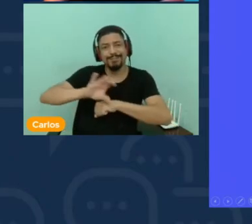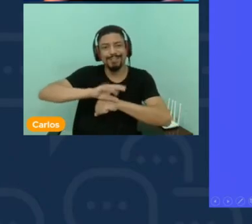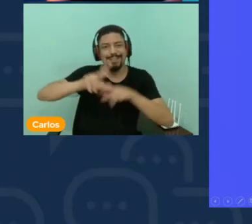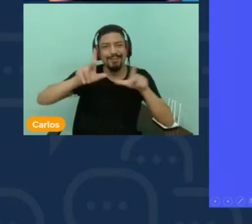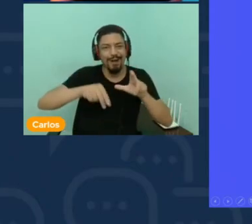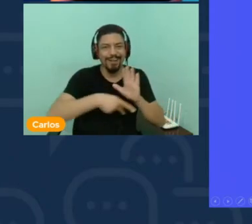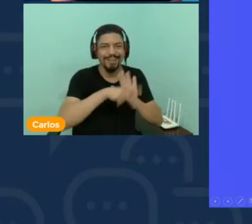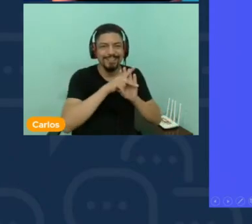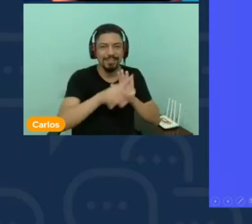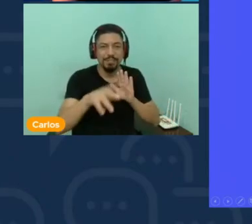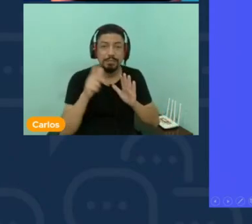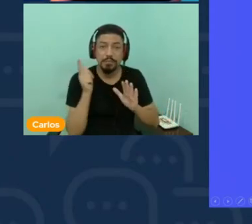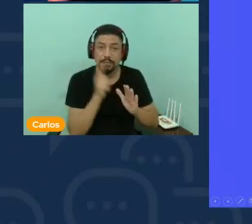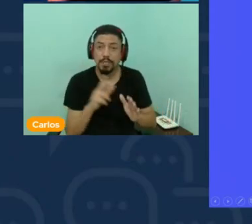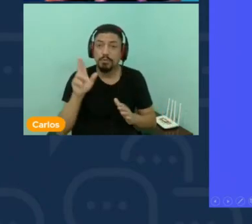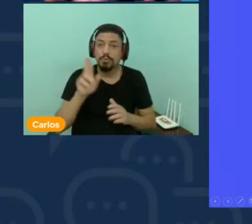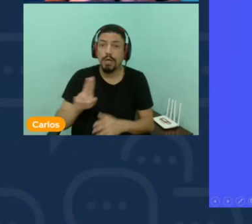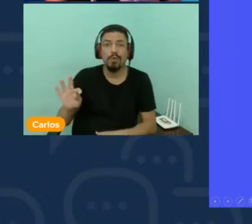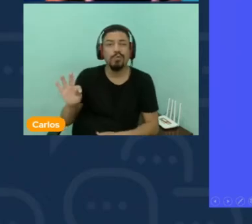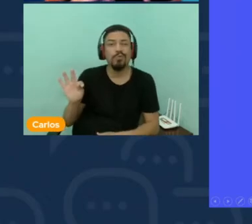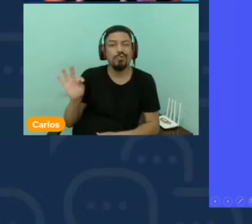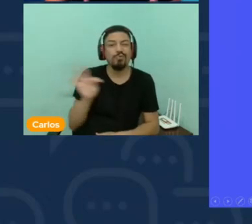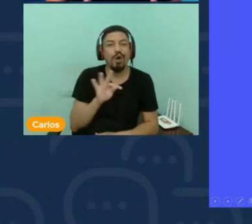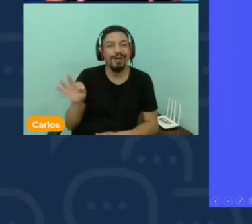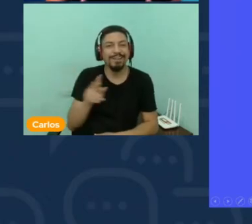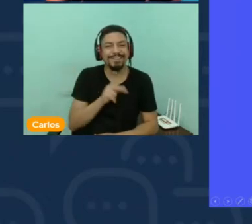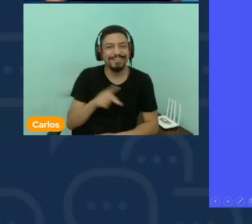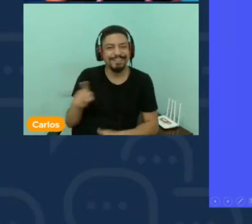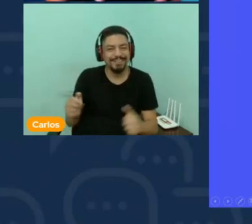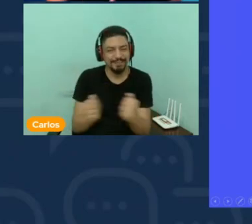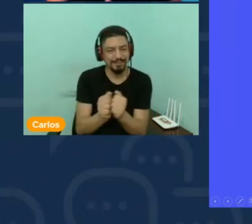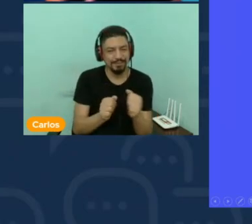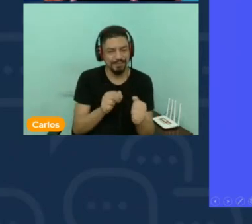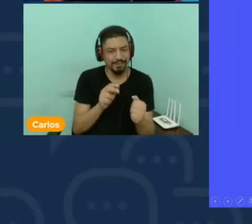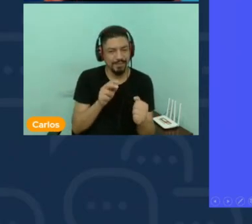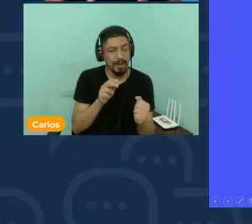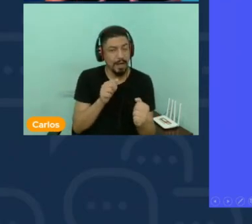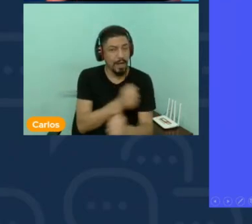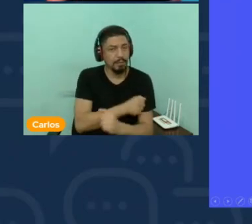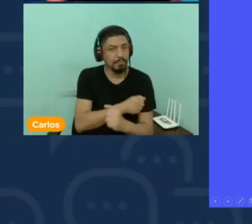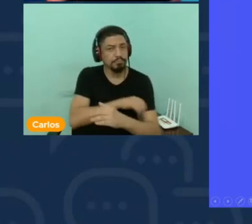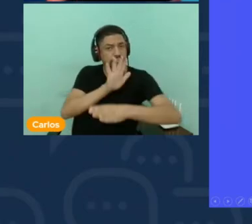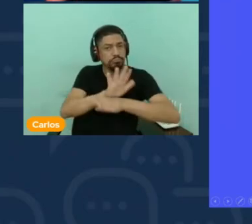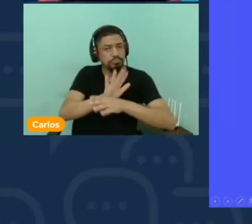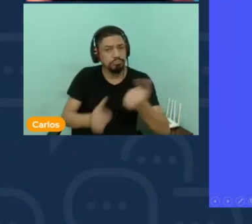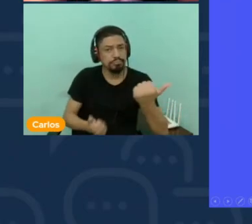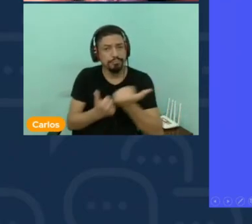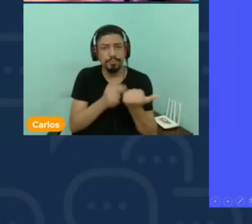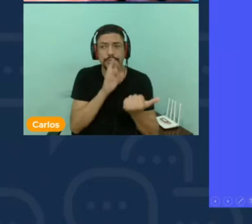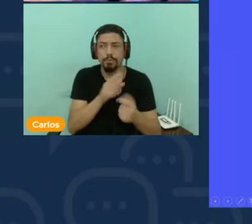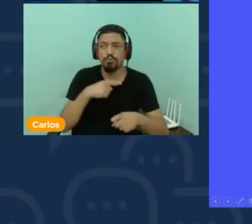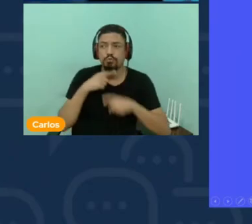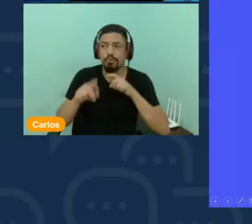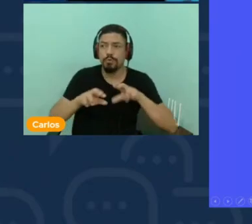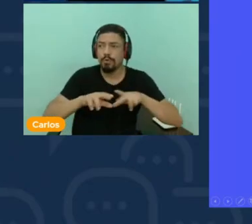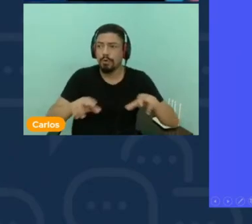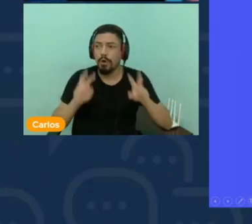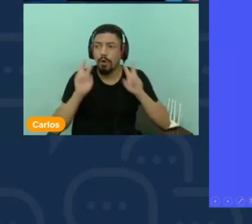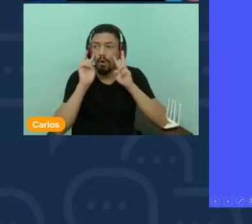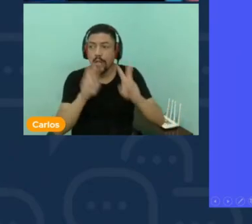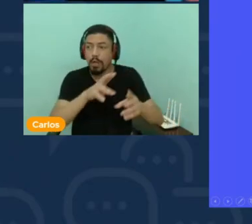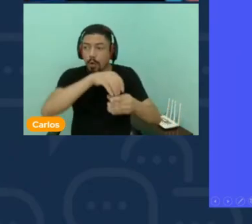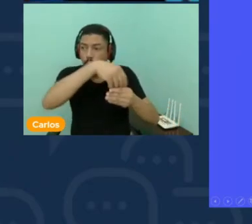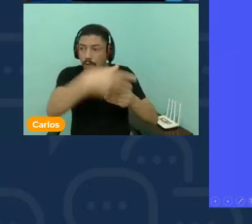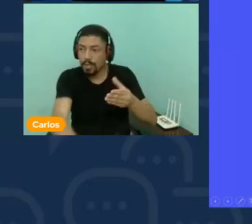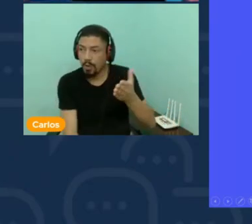exemplo, você pode ter um tutor ali do lado do seu aluno ali, ajudando ele a tirar dúvidas, mas não olhando para o